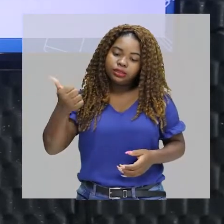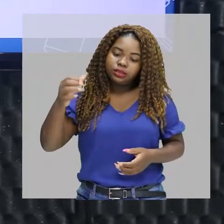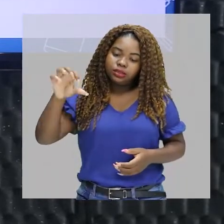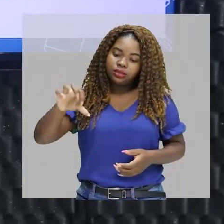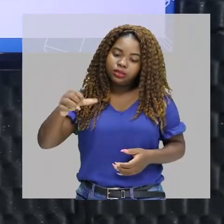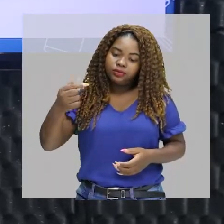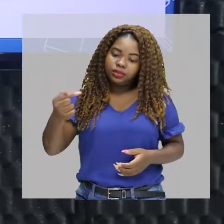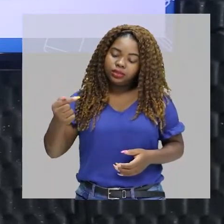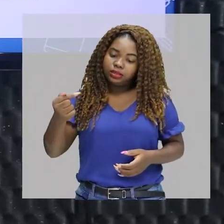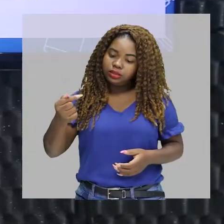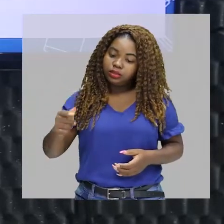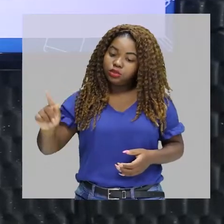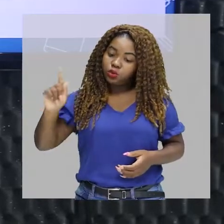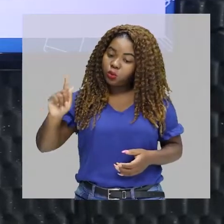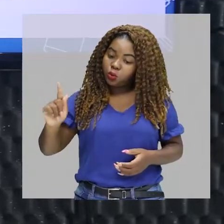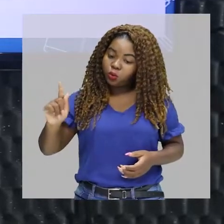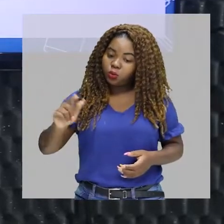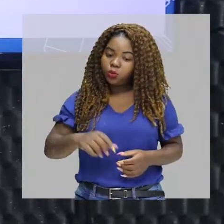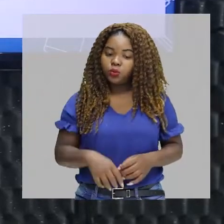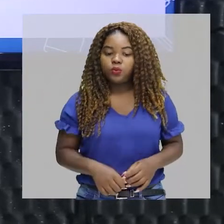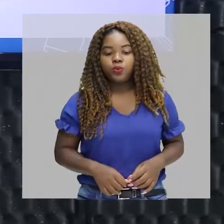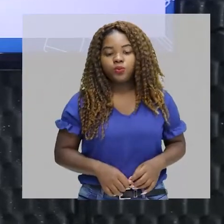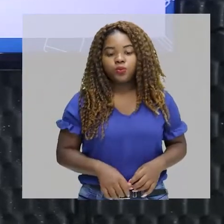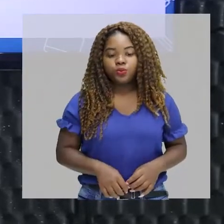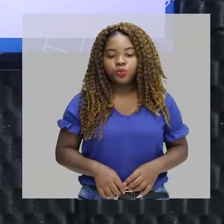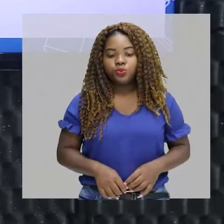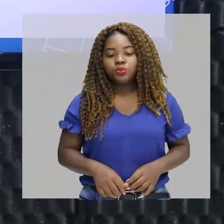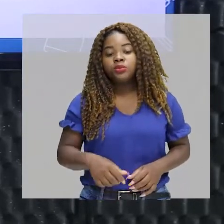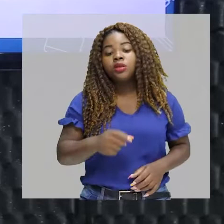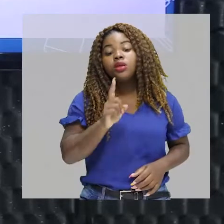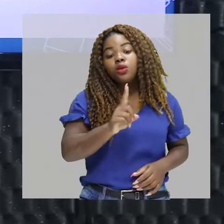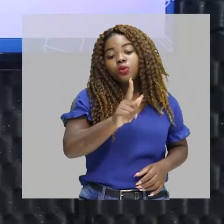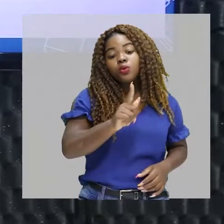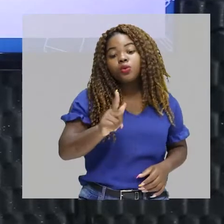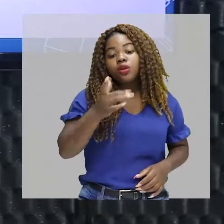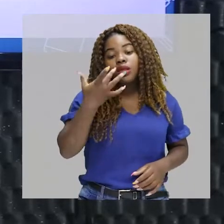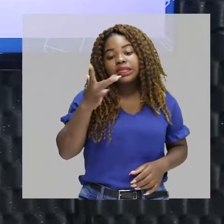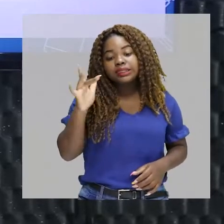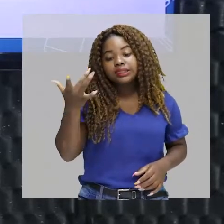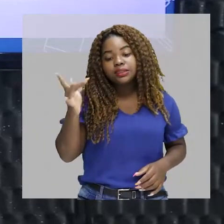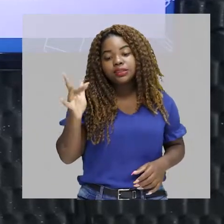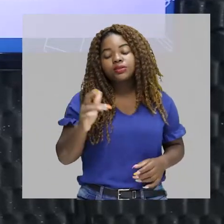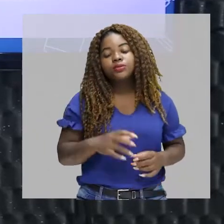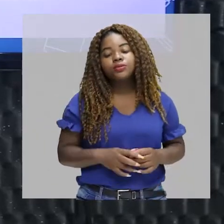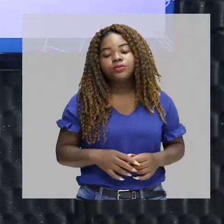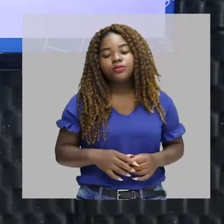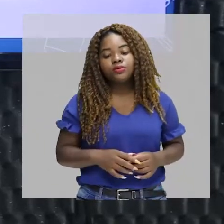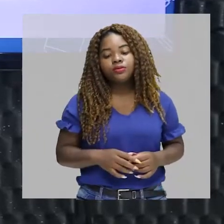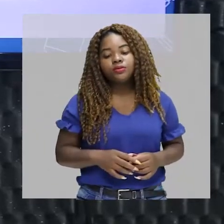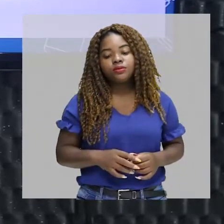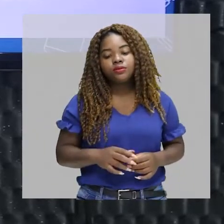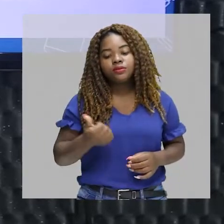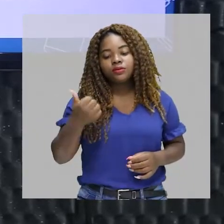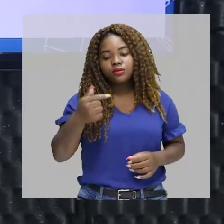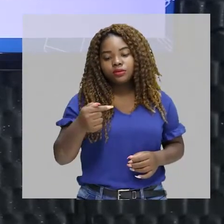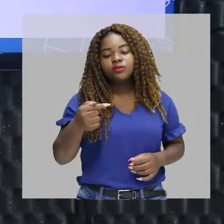197 gramas por mol. Tudo bem? E 1 grama de ouro equivale